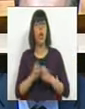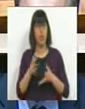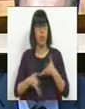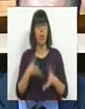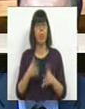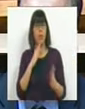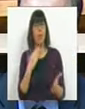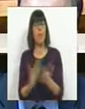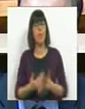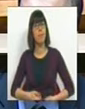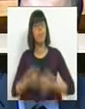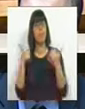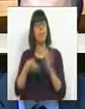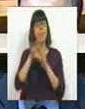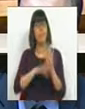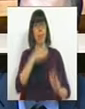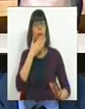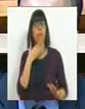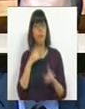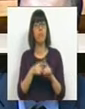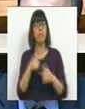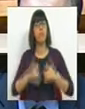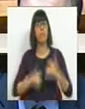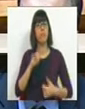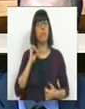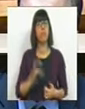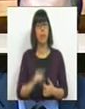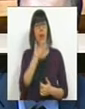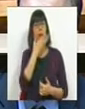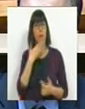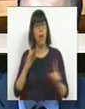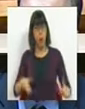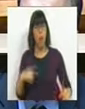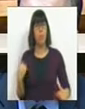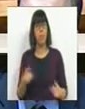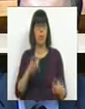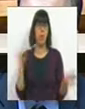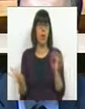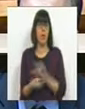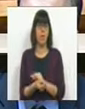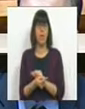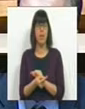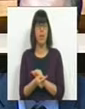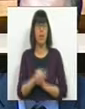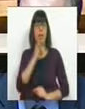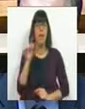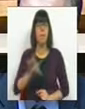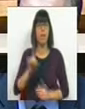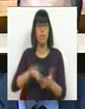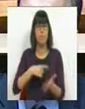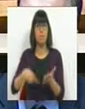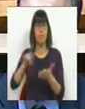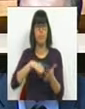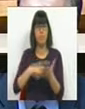indústria, conferindo-lhes as melhores condições para a sua competitividade e viabilidade, ao invés da constante